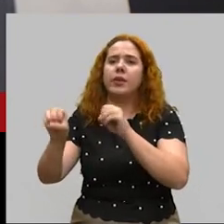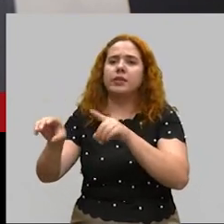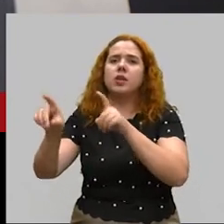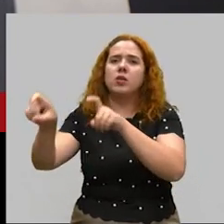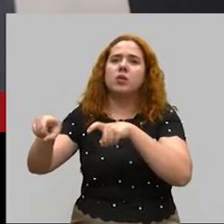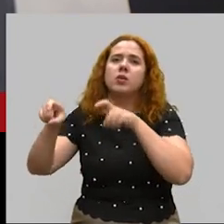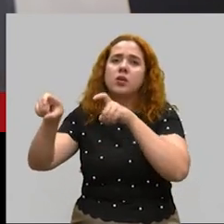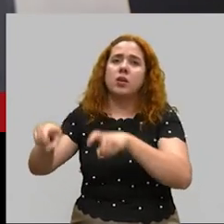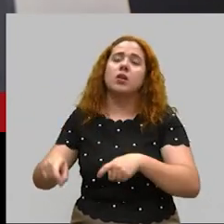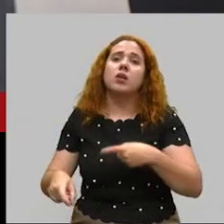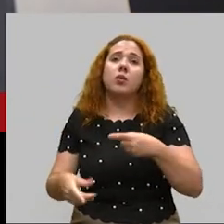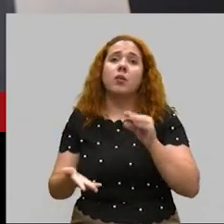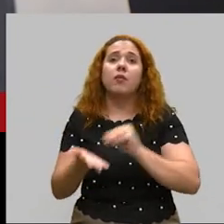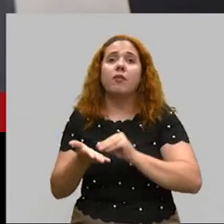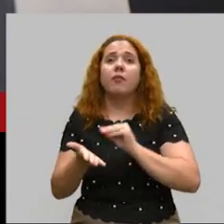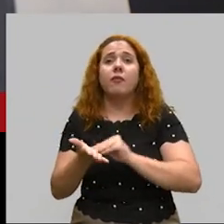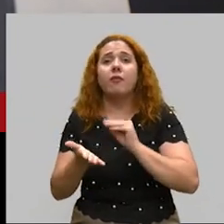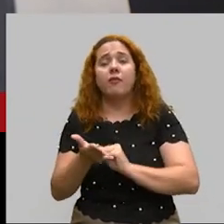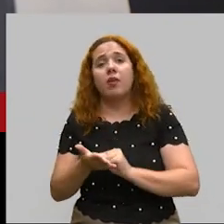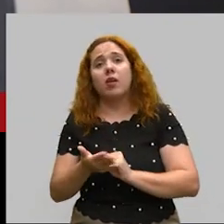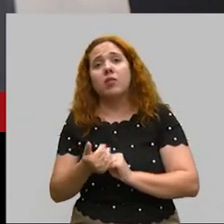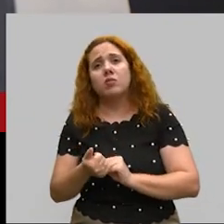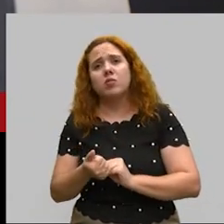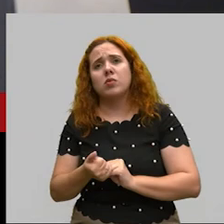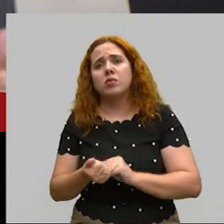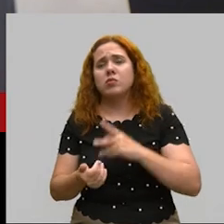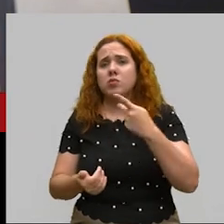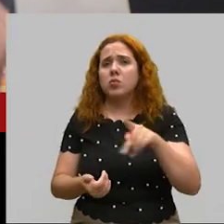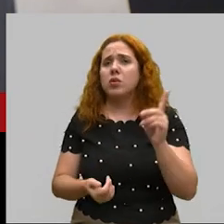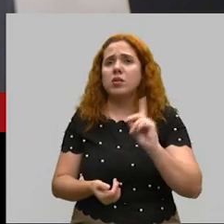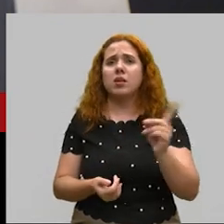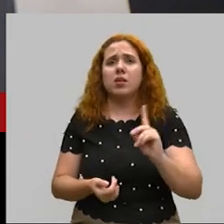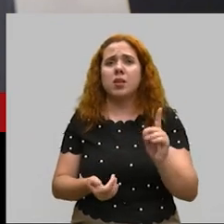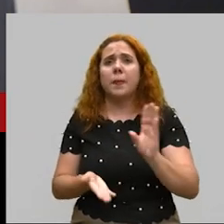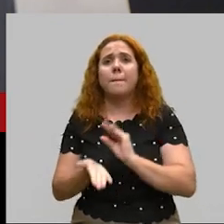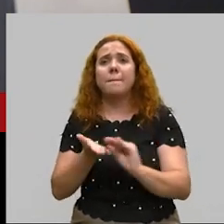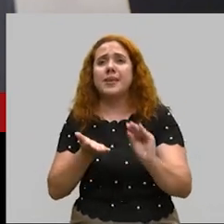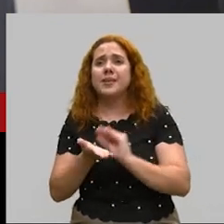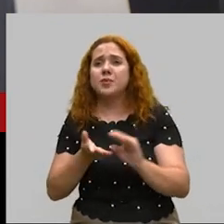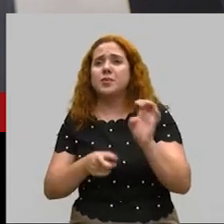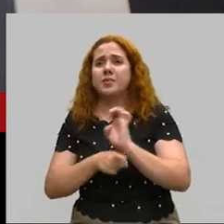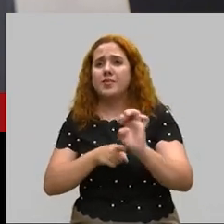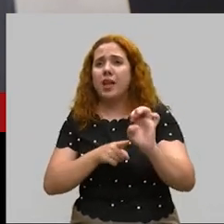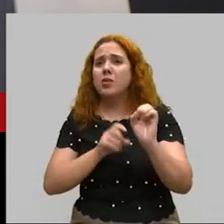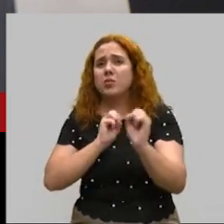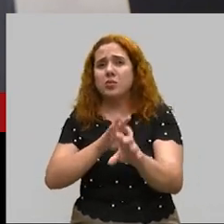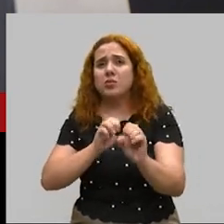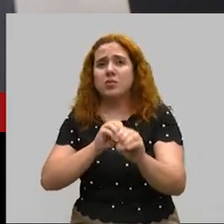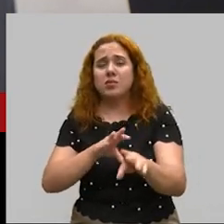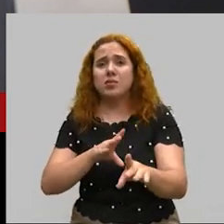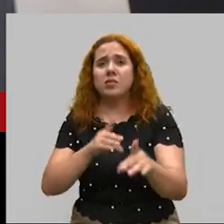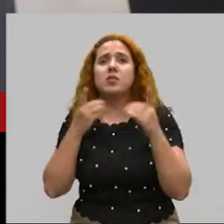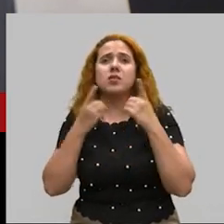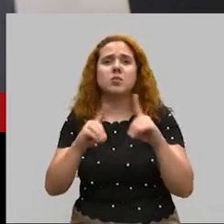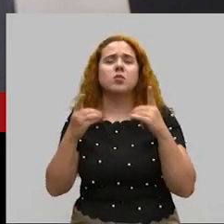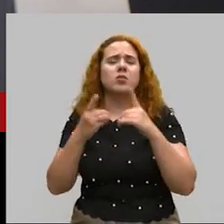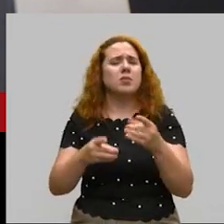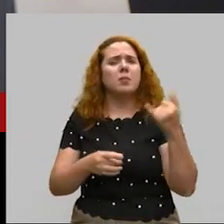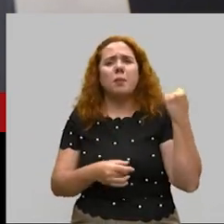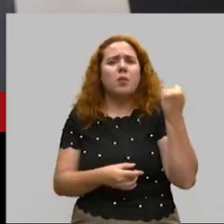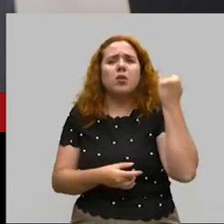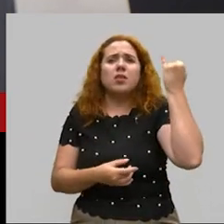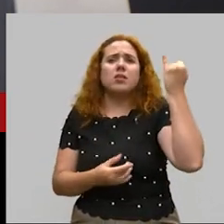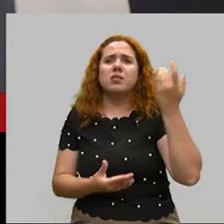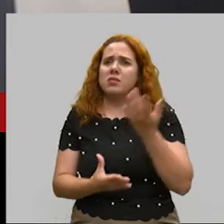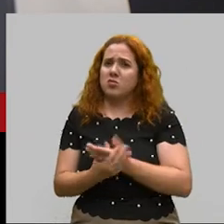lamentei muito a ausência sistemática não só sua mas da Secretaria de Estado da Educação porque foi um debate riquíssimo